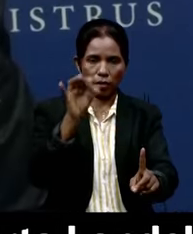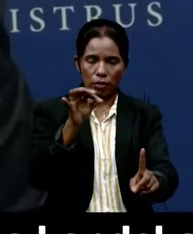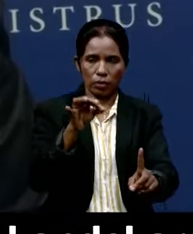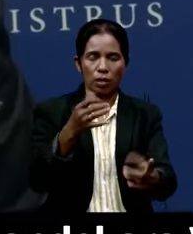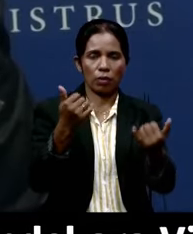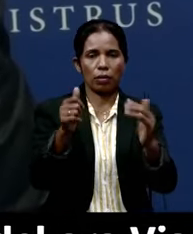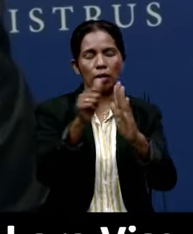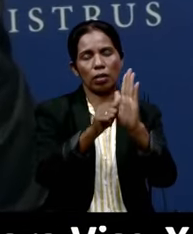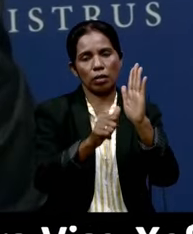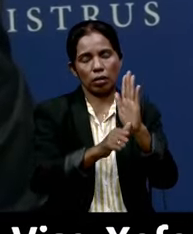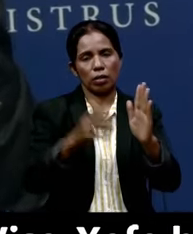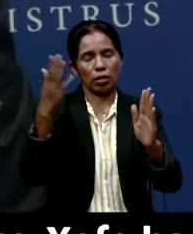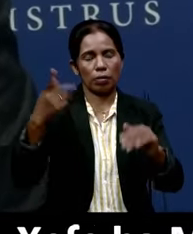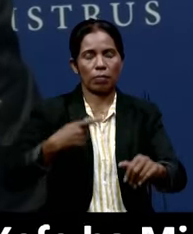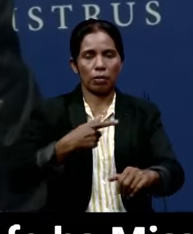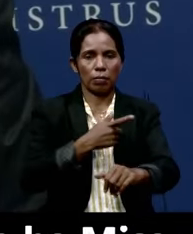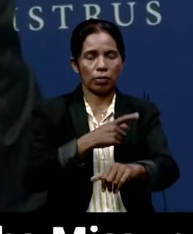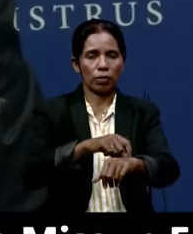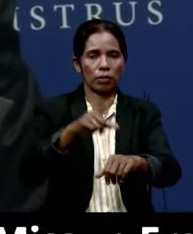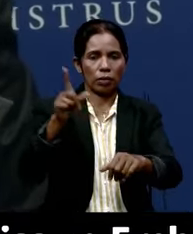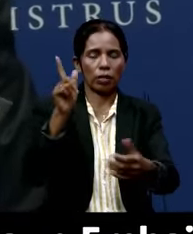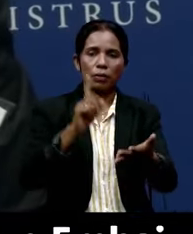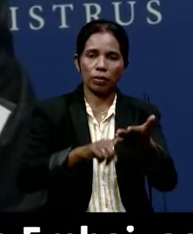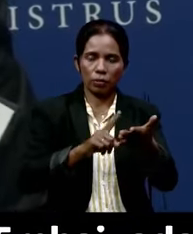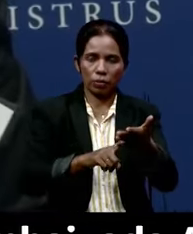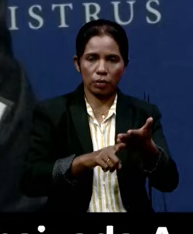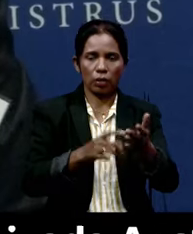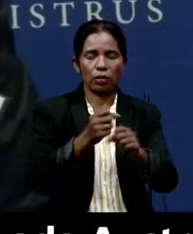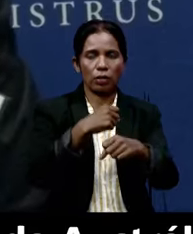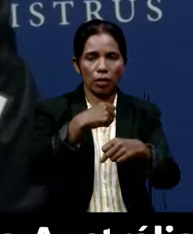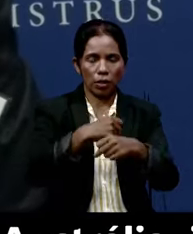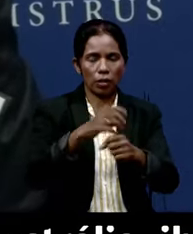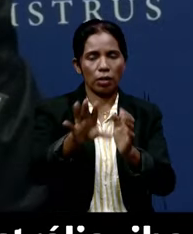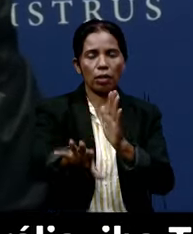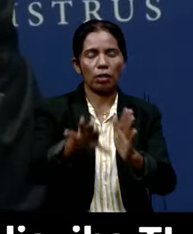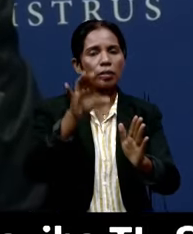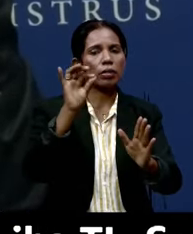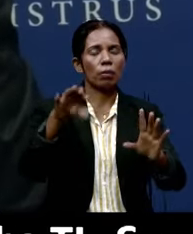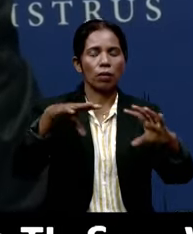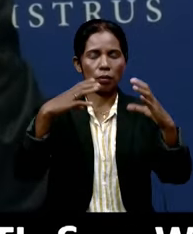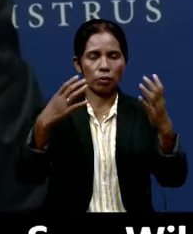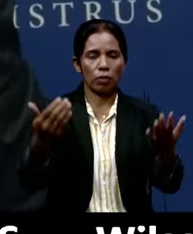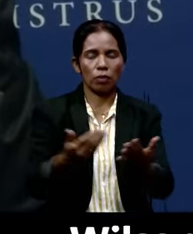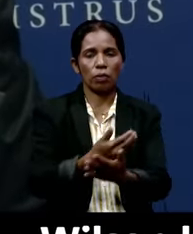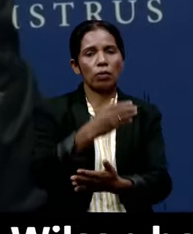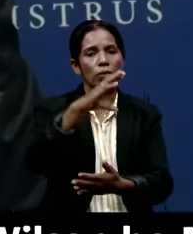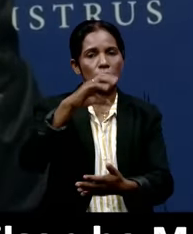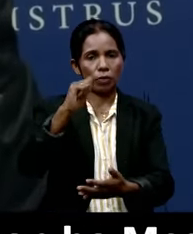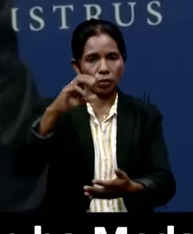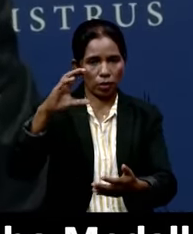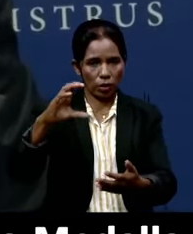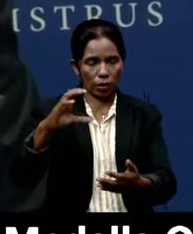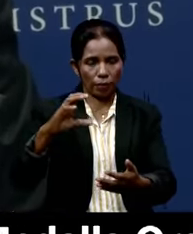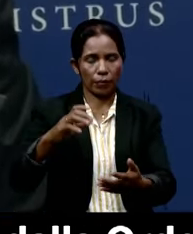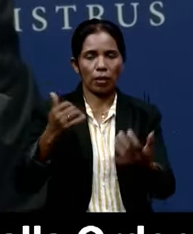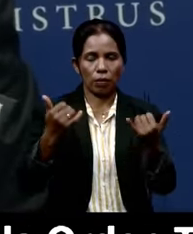do Parlamento Nacional, até o plenário, onde não é bele a eleição do comissário FON cá, ninguém não vai que